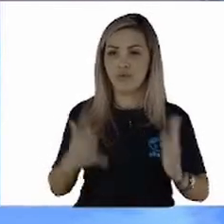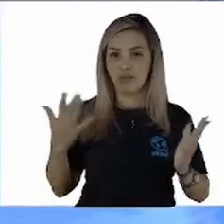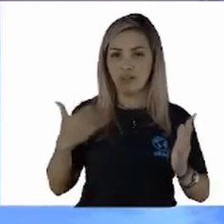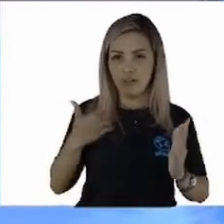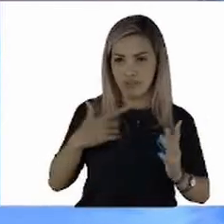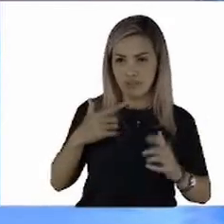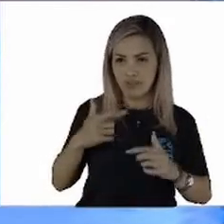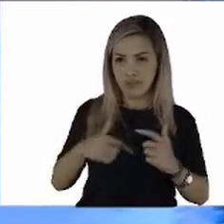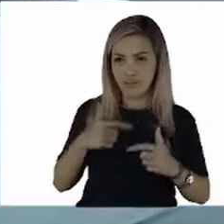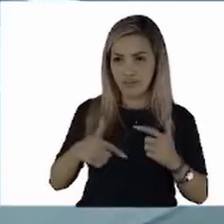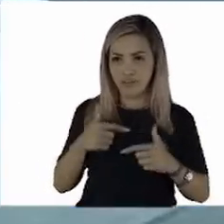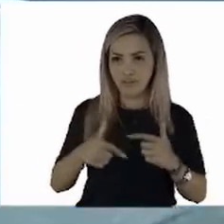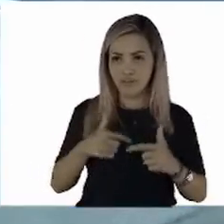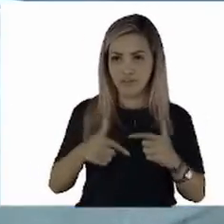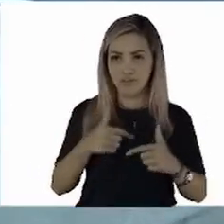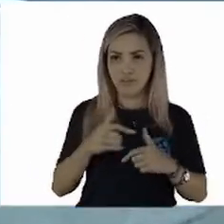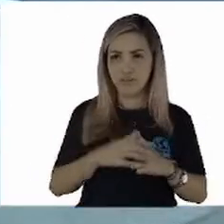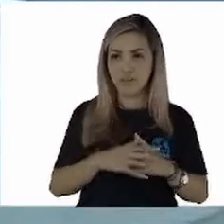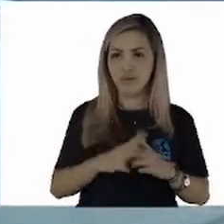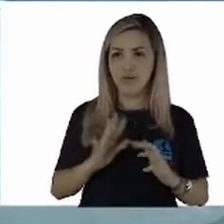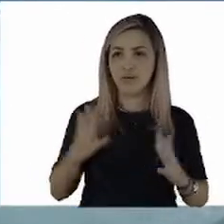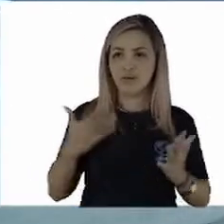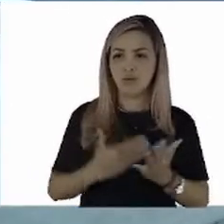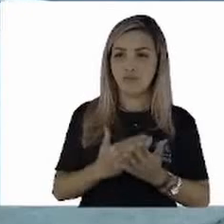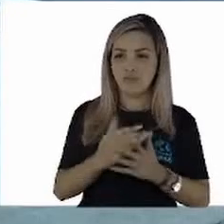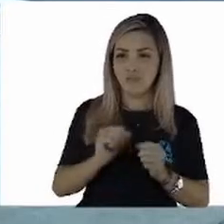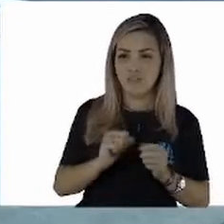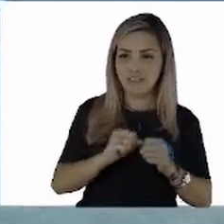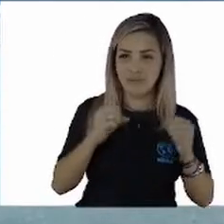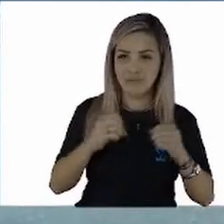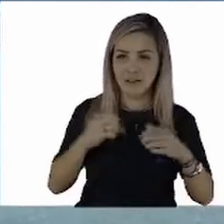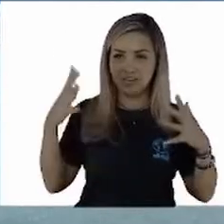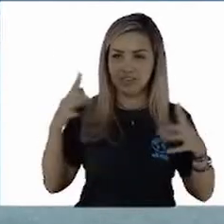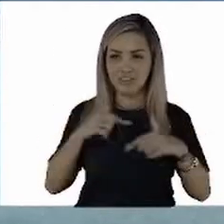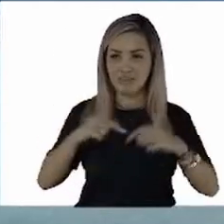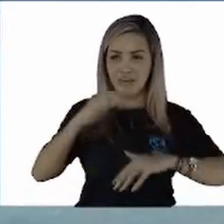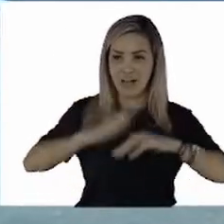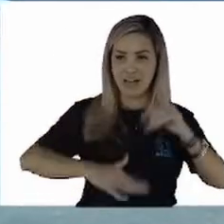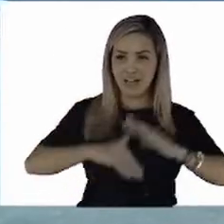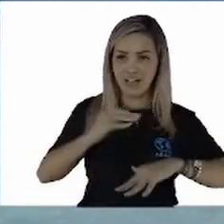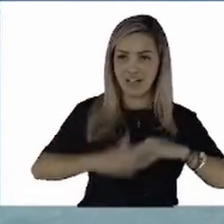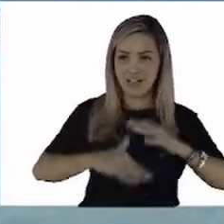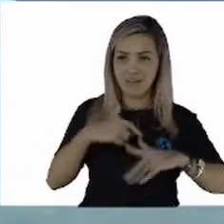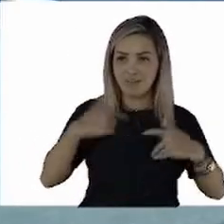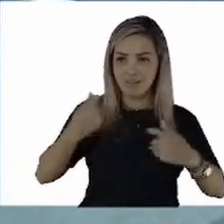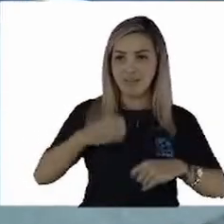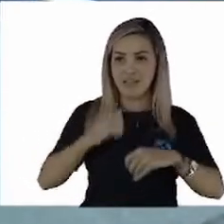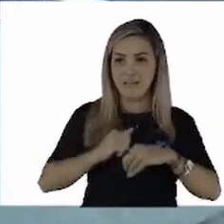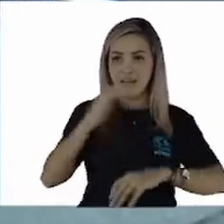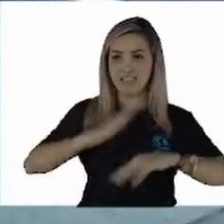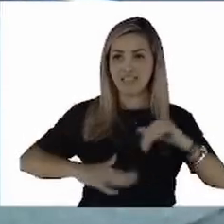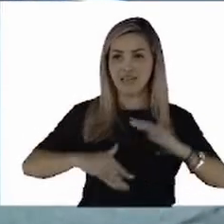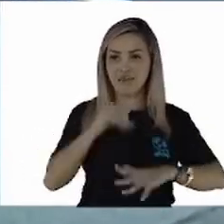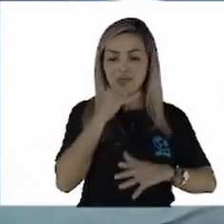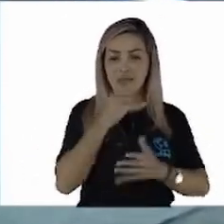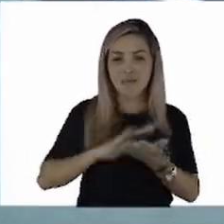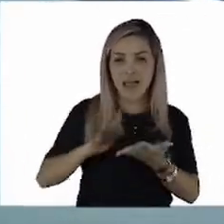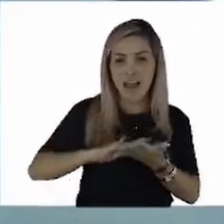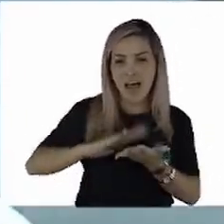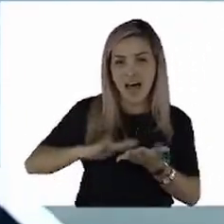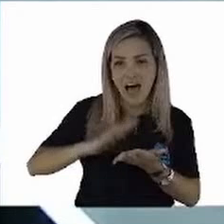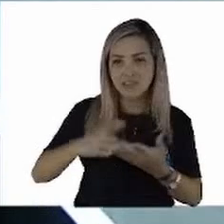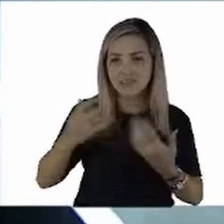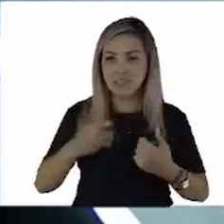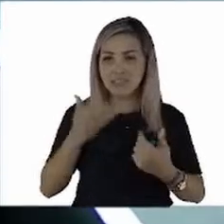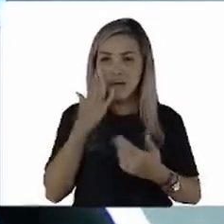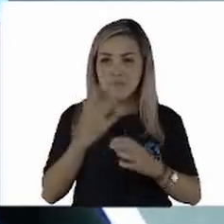exemplo, na minha carreira, segura o microfone aqui que eu vou ficar no outro, obrigado. Quando eu comecei a fazer mágica, mágico trabalha com habilidade, né? Então eu tinha que ter muita habilidade pra pegar, por exemplo, um baralho, eu tinha